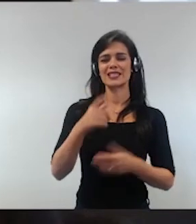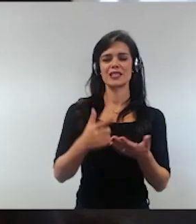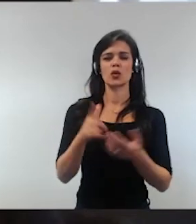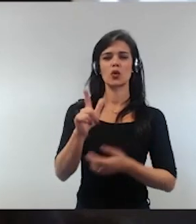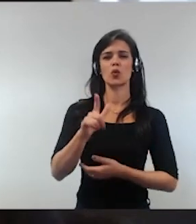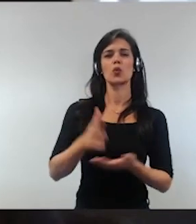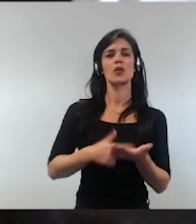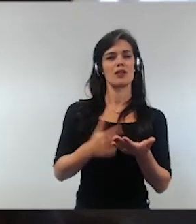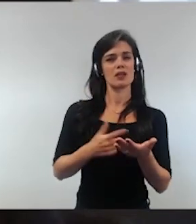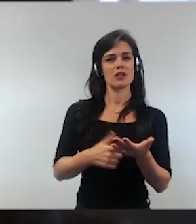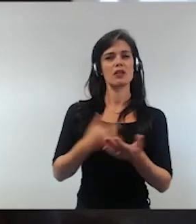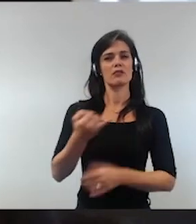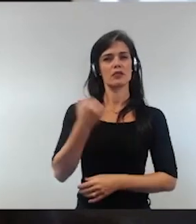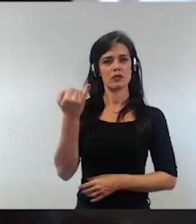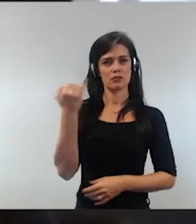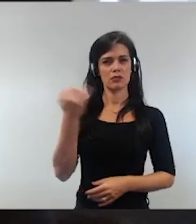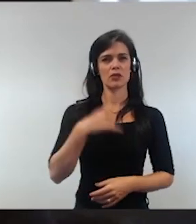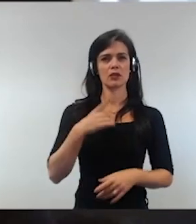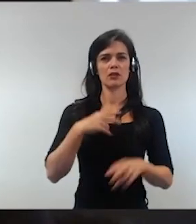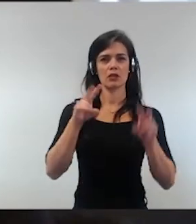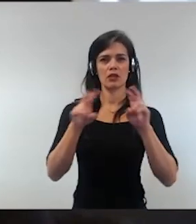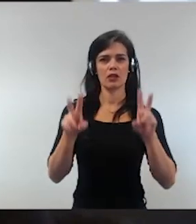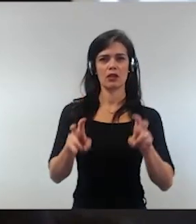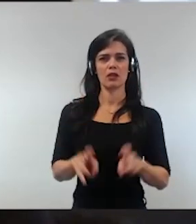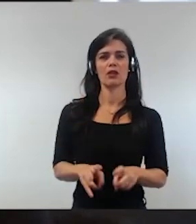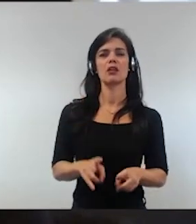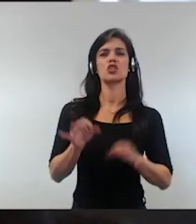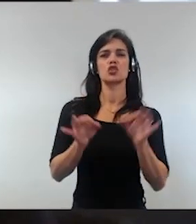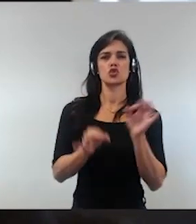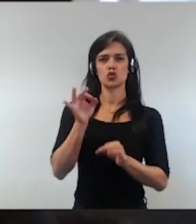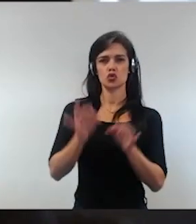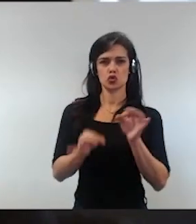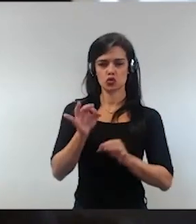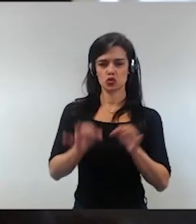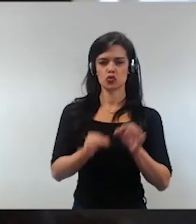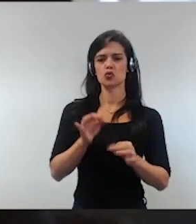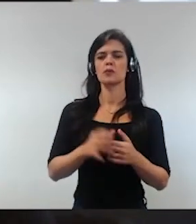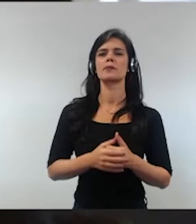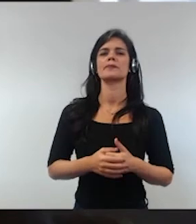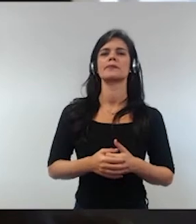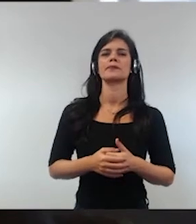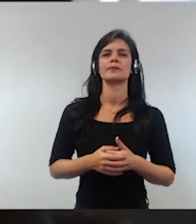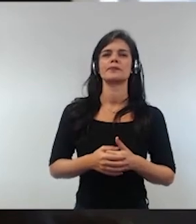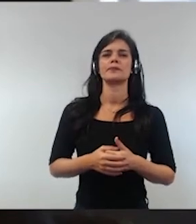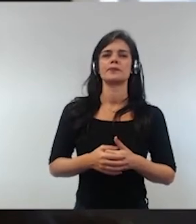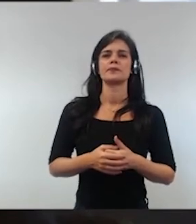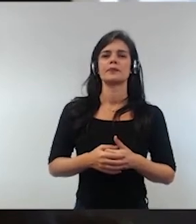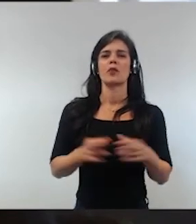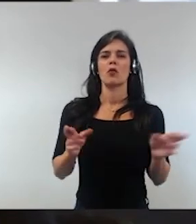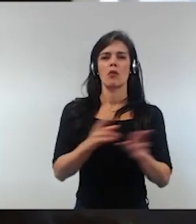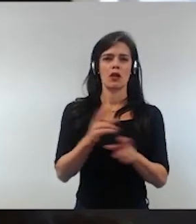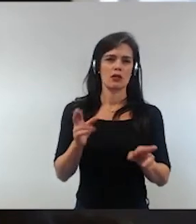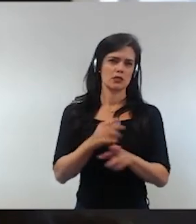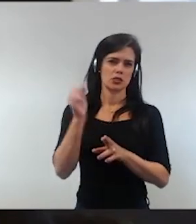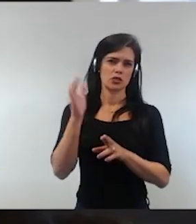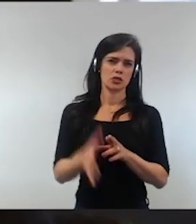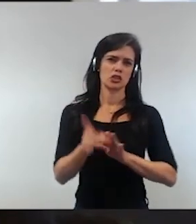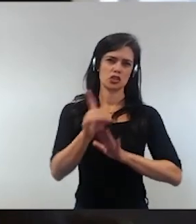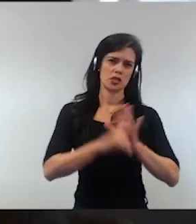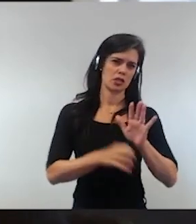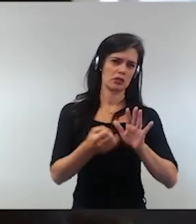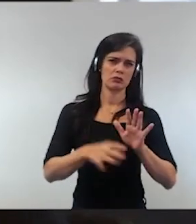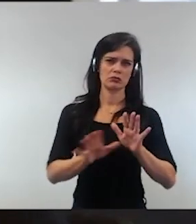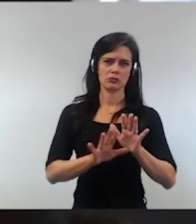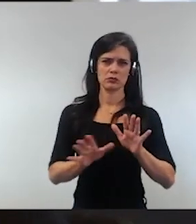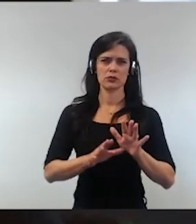acho que abordam a questão de injustiças, sejam elas com alguma relação mais direta com direito ou não,